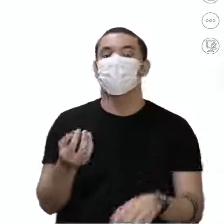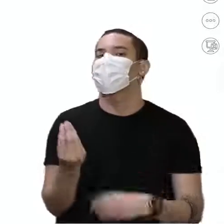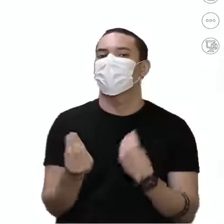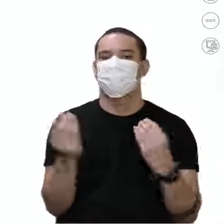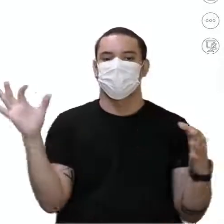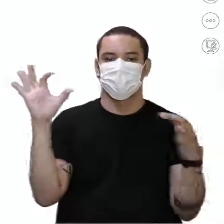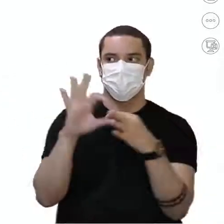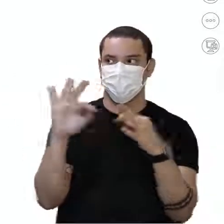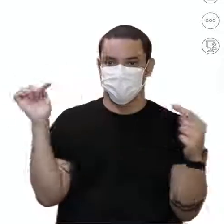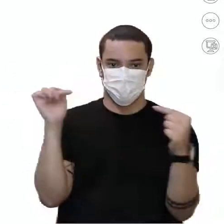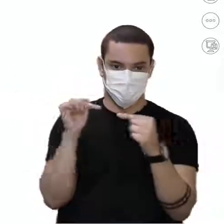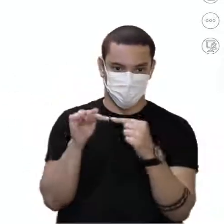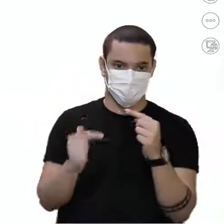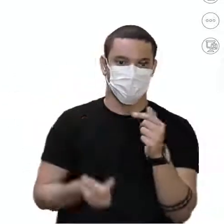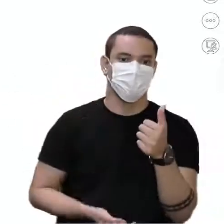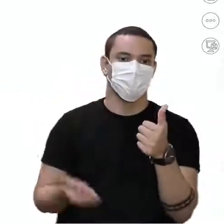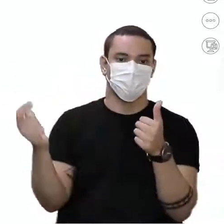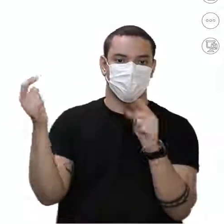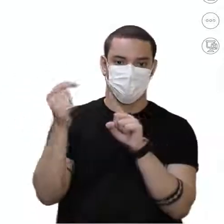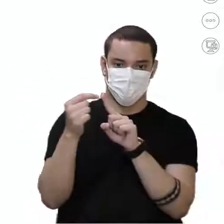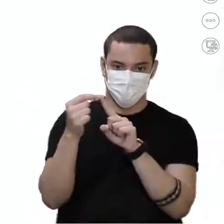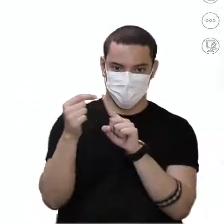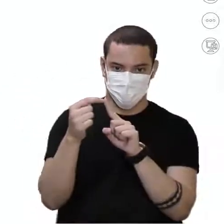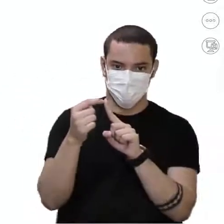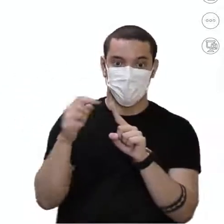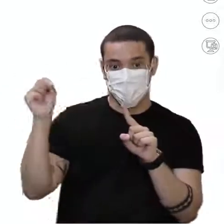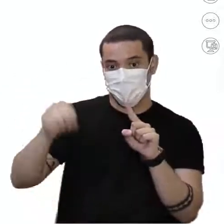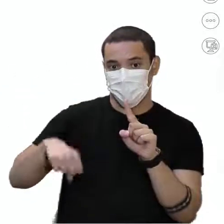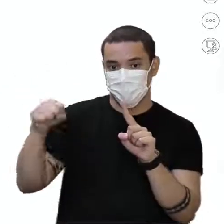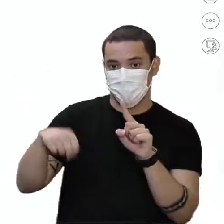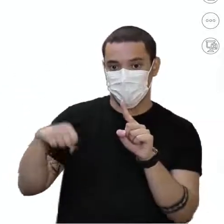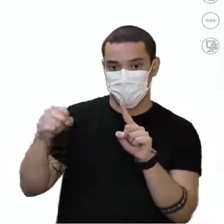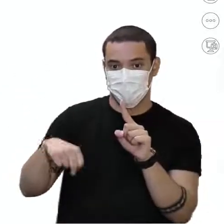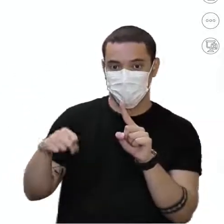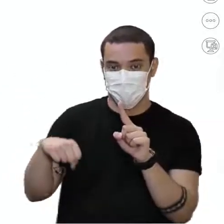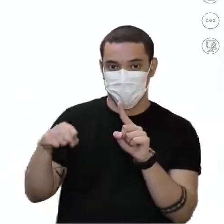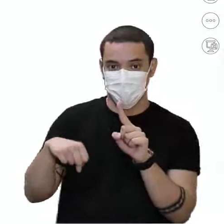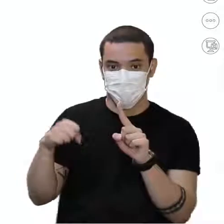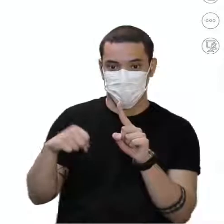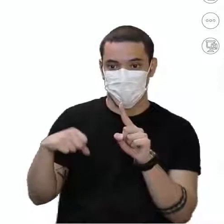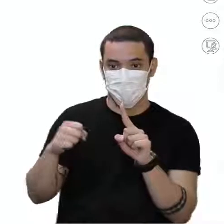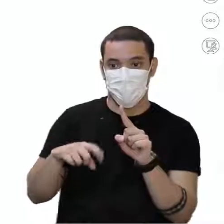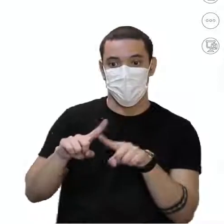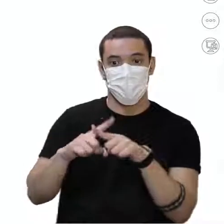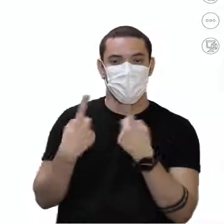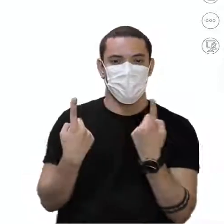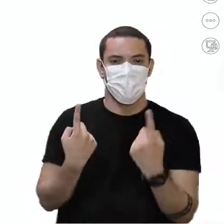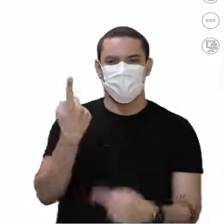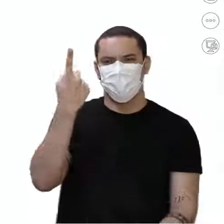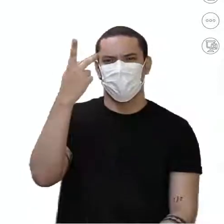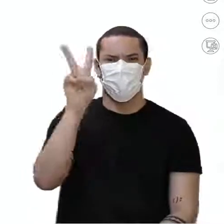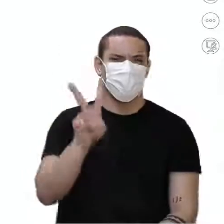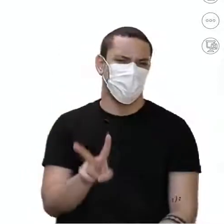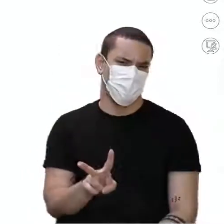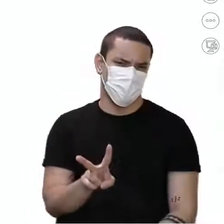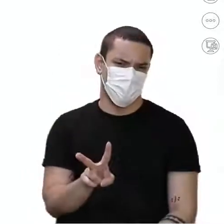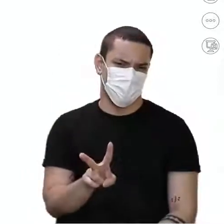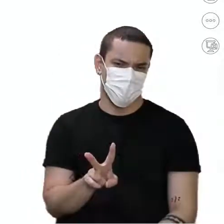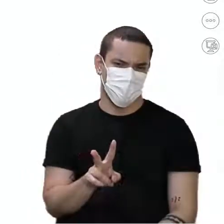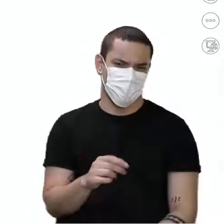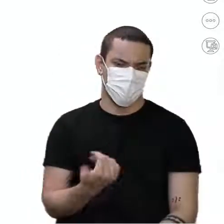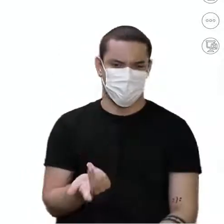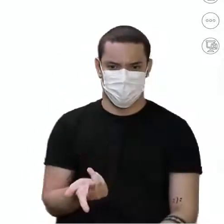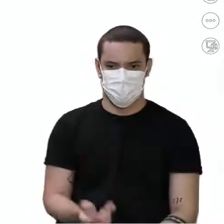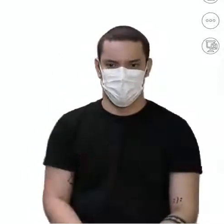de respostas, que são elas. Yes, but only once, ou seja, sim, mas apenas uma vez. Aqui